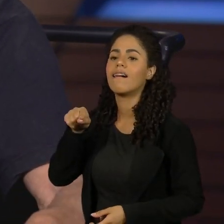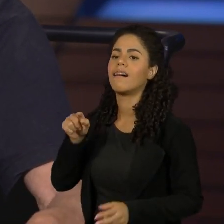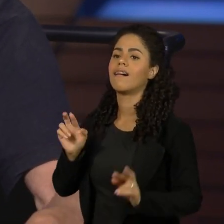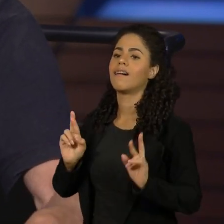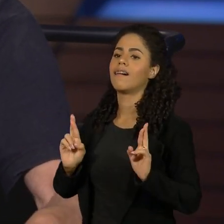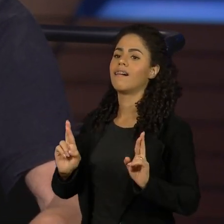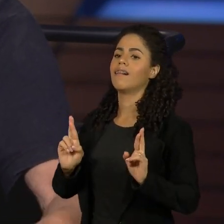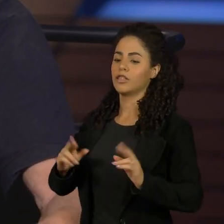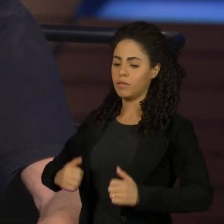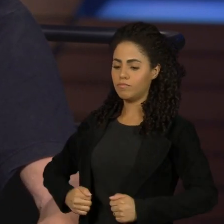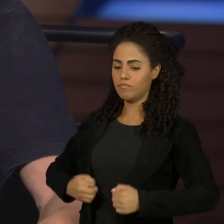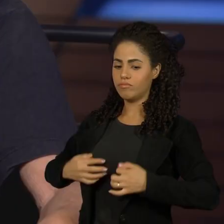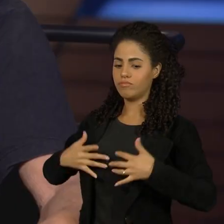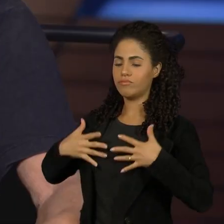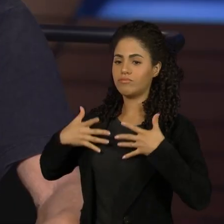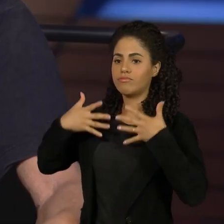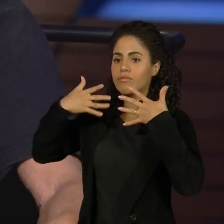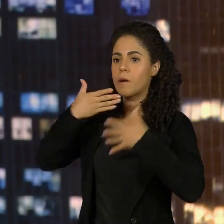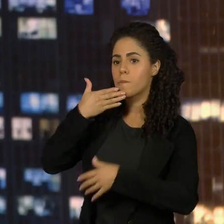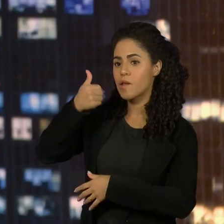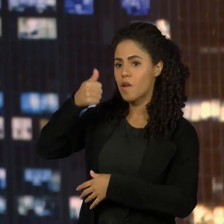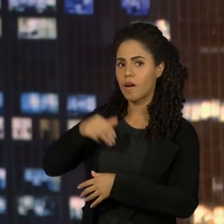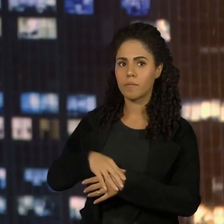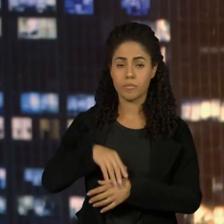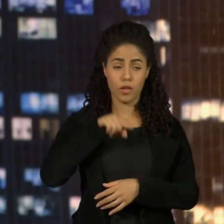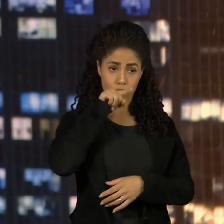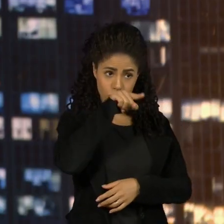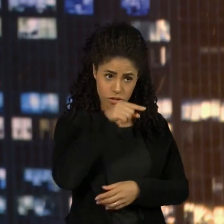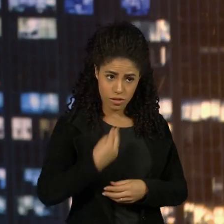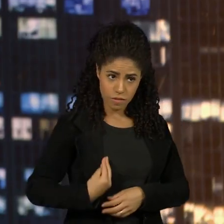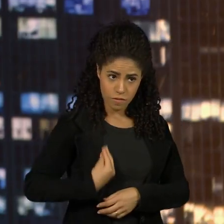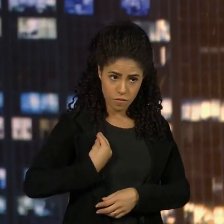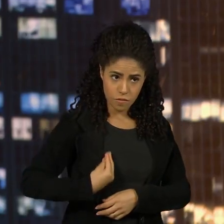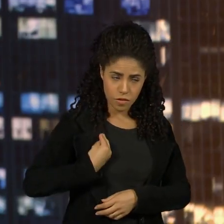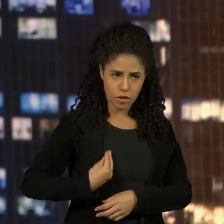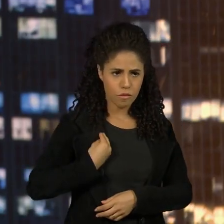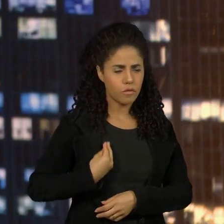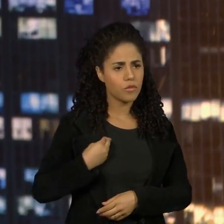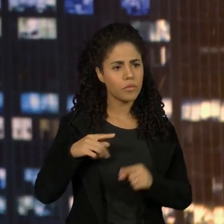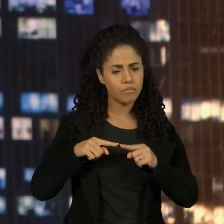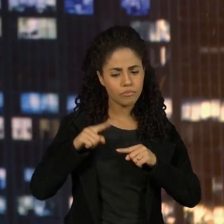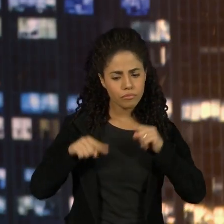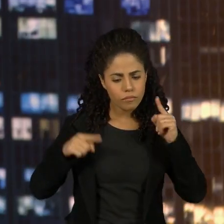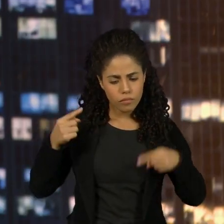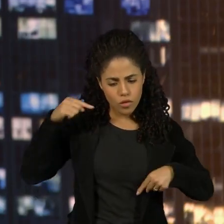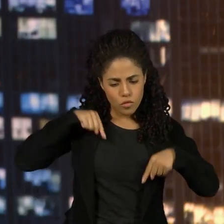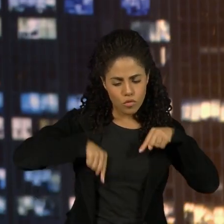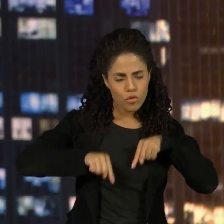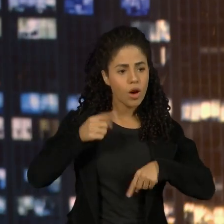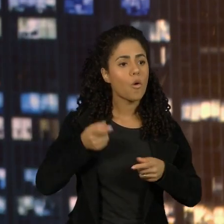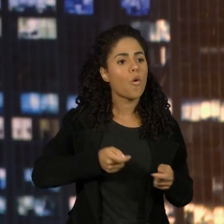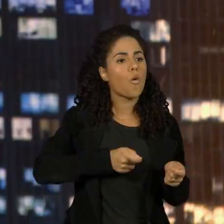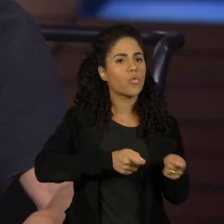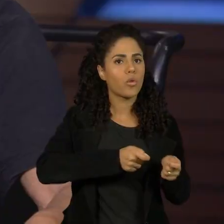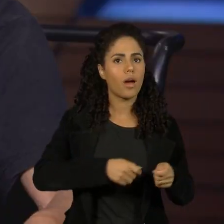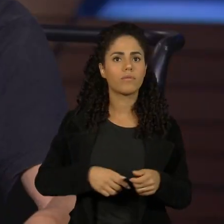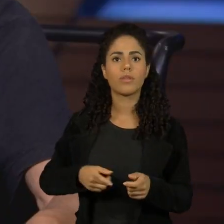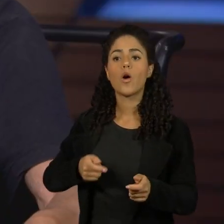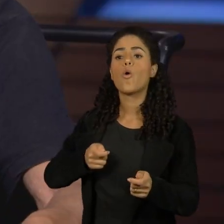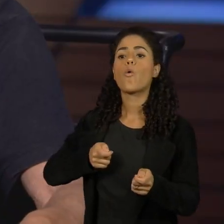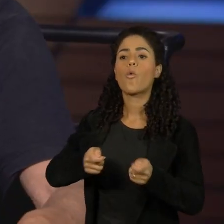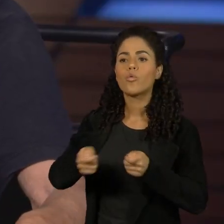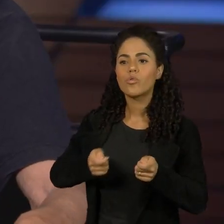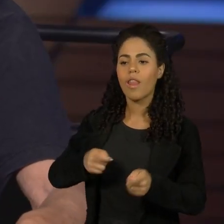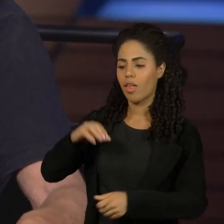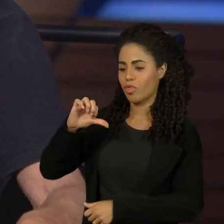minha imunidade e tudo. E hoje você vive com níveis indetectáveis de Eu HIV? estou indetectável há quase 9